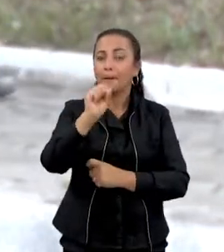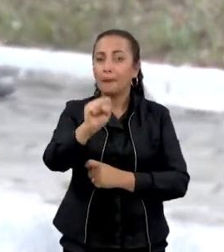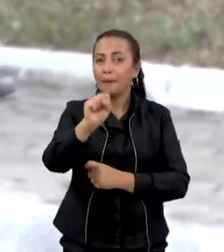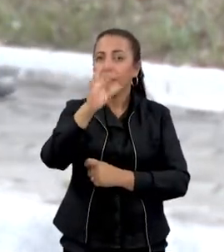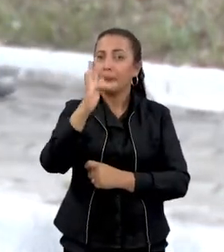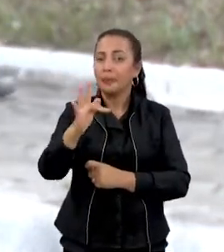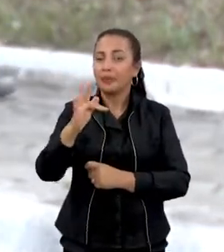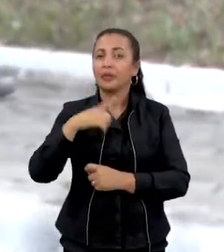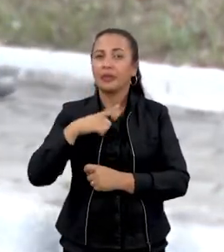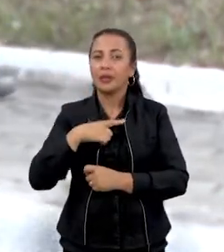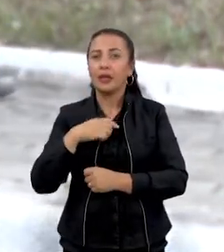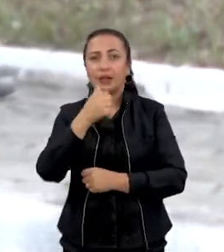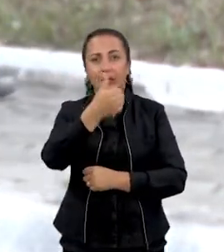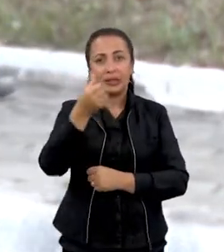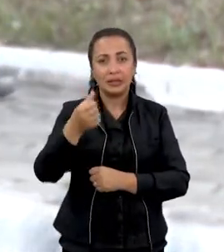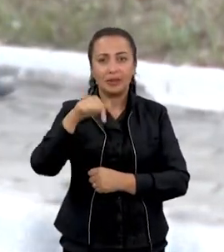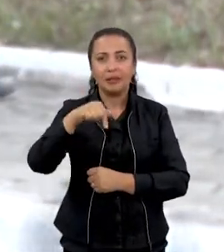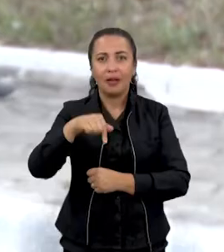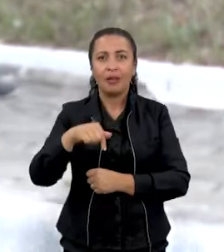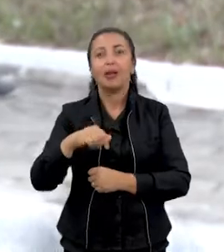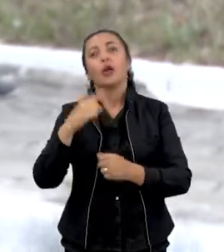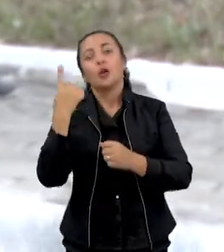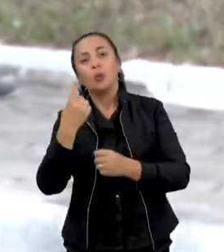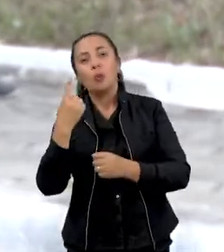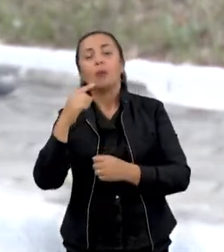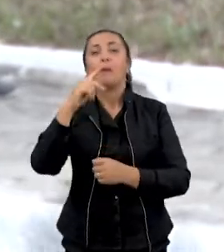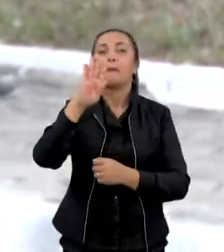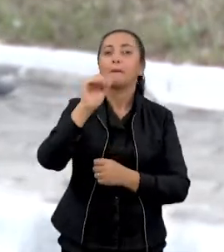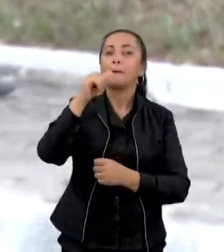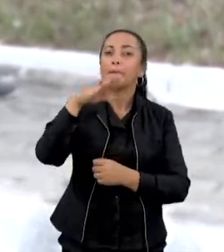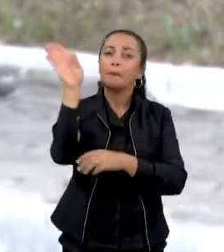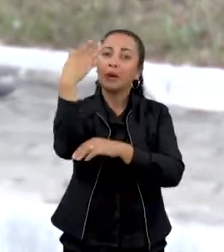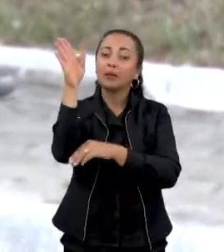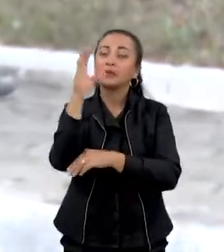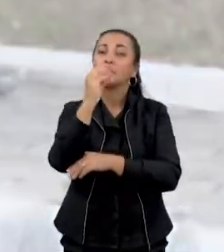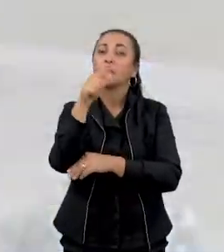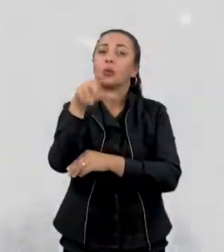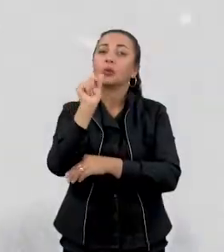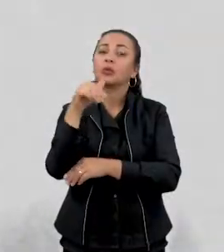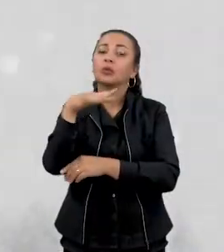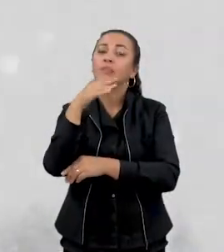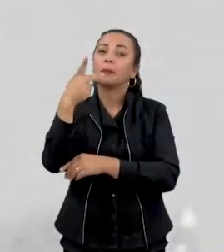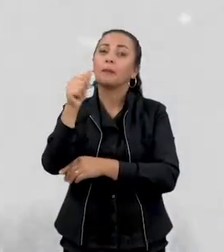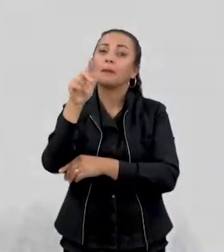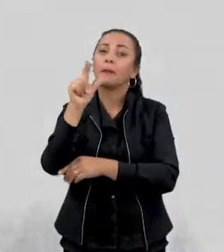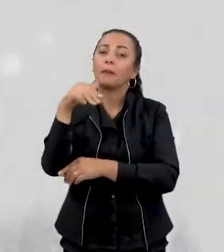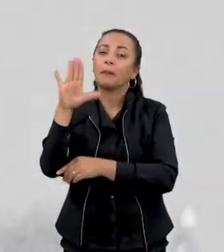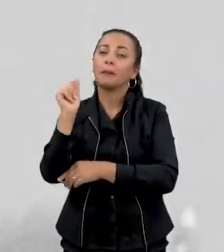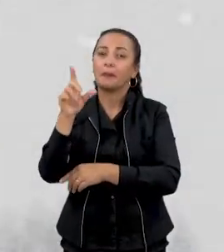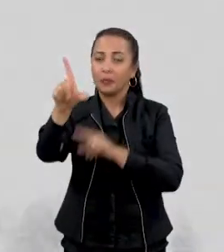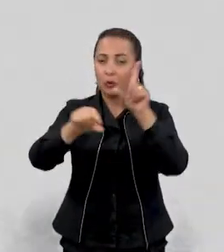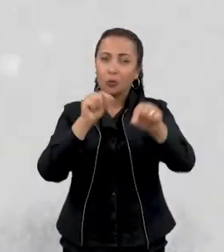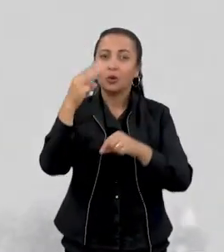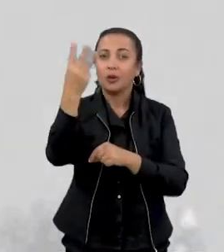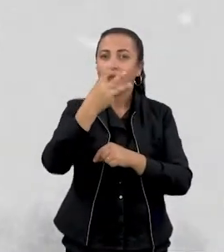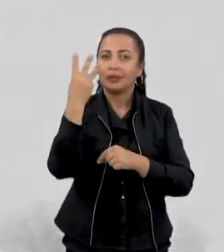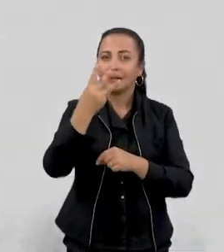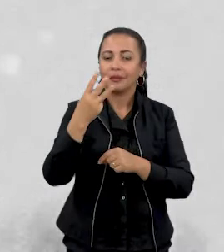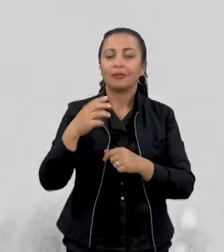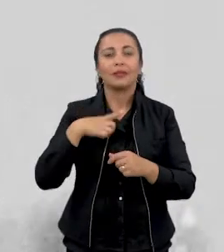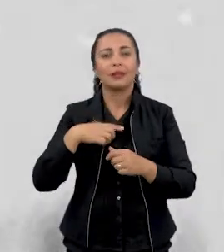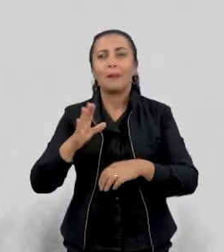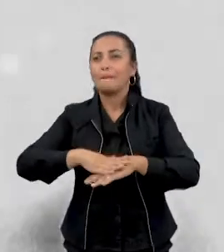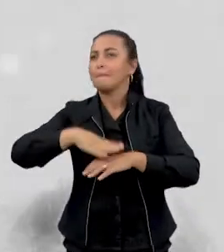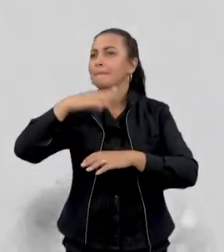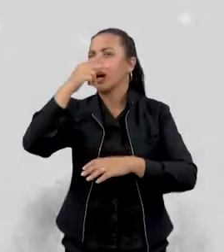16 aqui, e um em Bandeira do Colônia e outro em Palmares. E nisso eu escolhi 3 PSFs, onde é